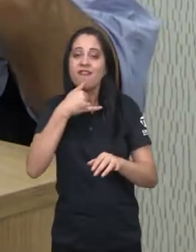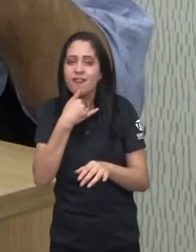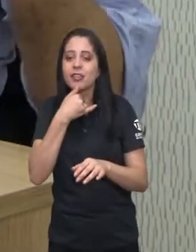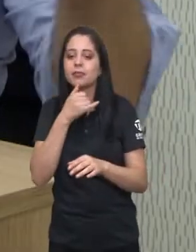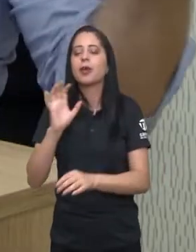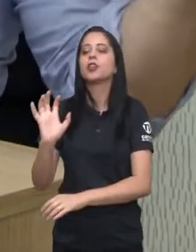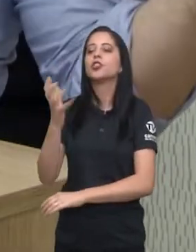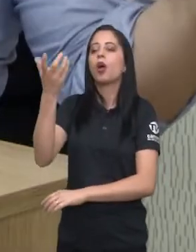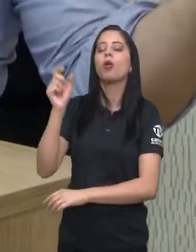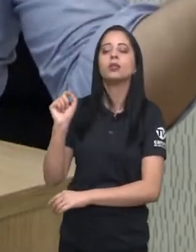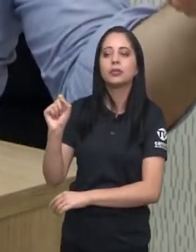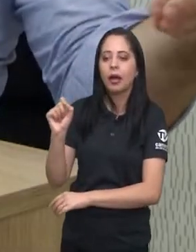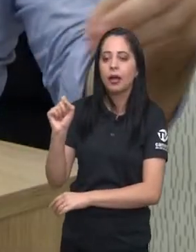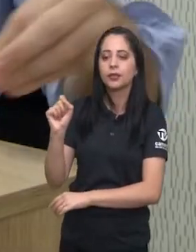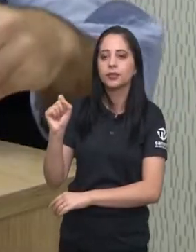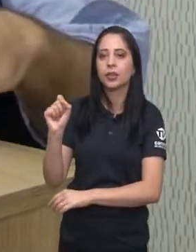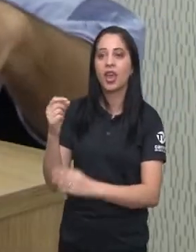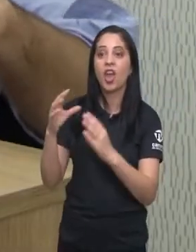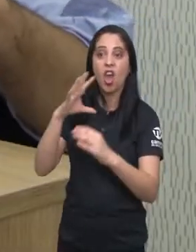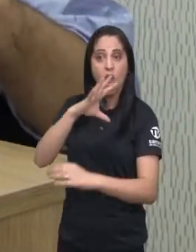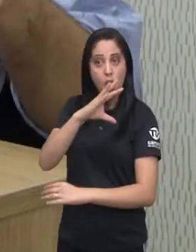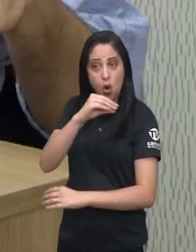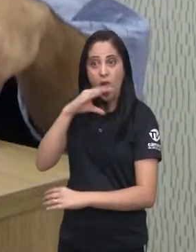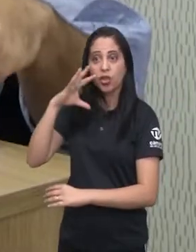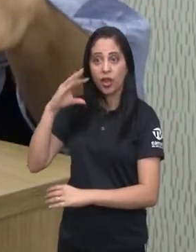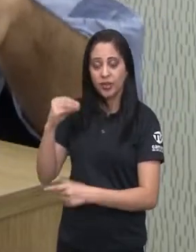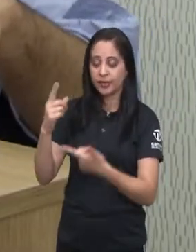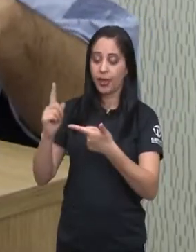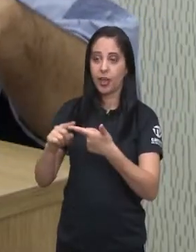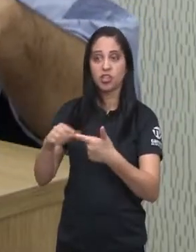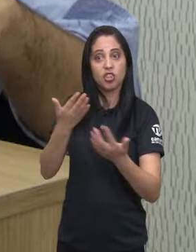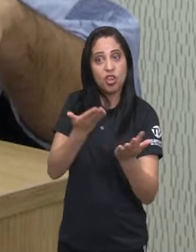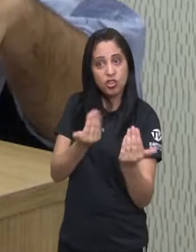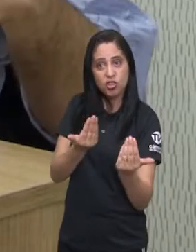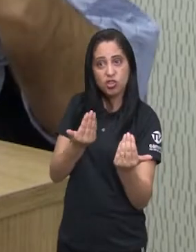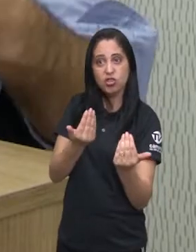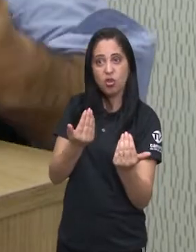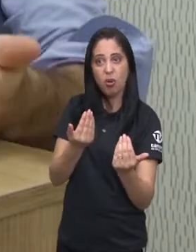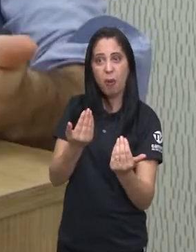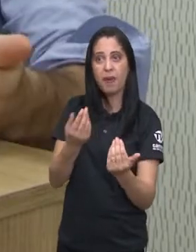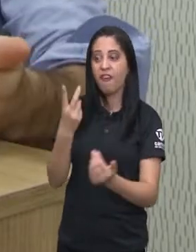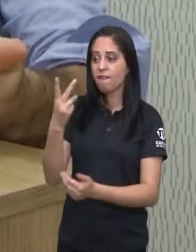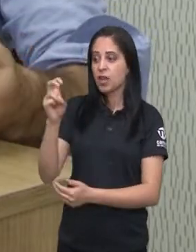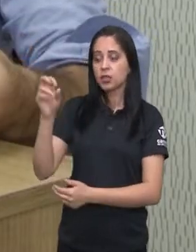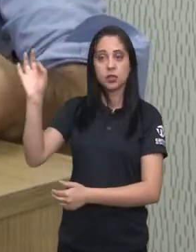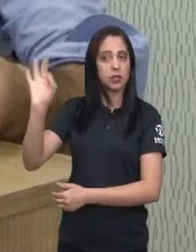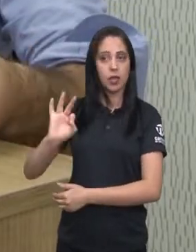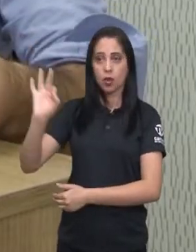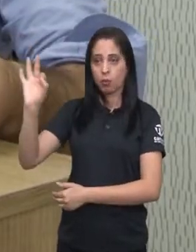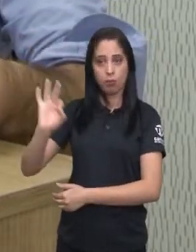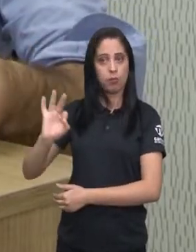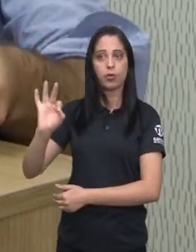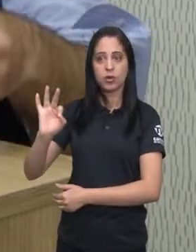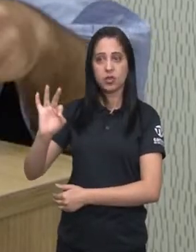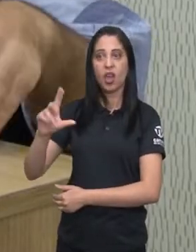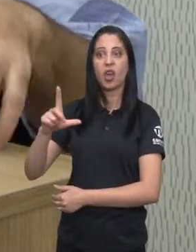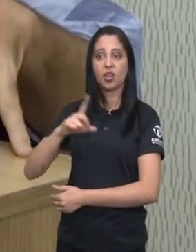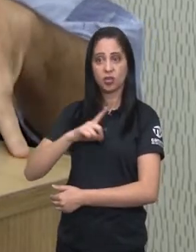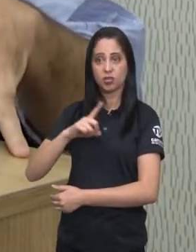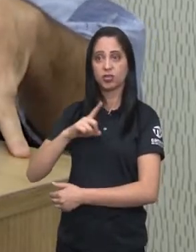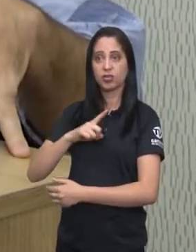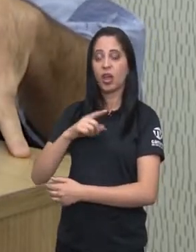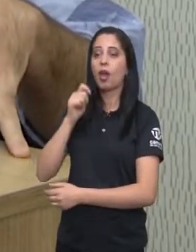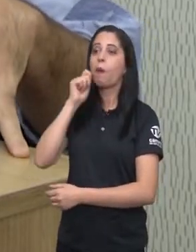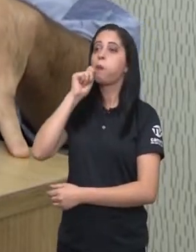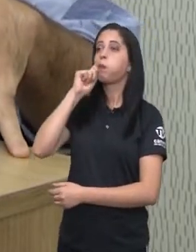infelizmente a gente vê uma discriminação principalmente no público jovem no pré-adolescente adolescente que quase 25 porcento das pessoas teve tem ou